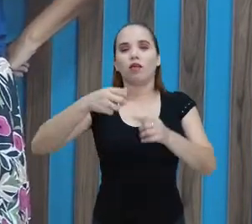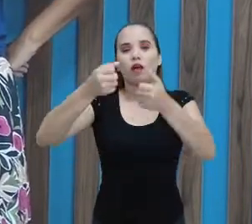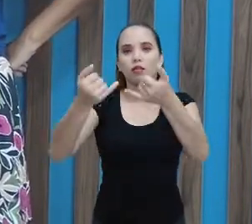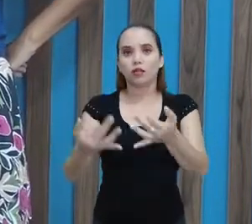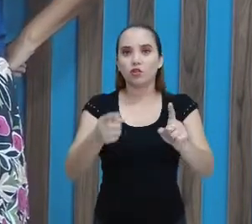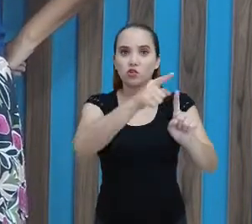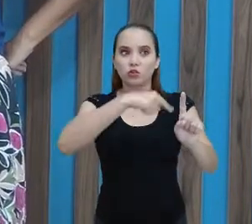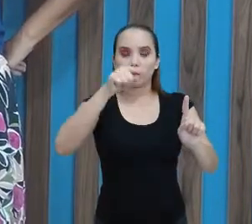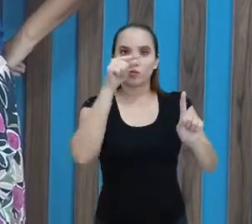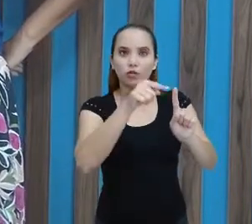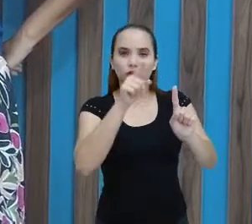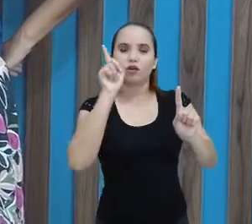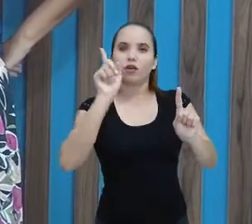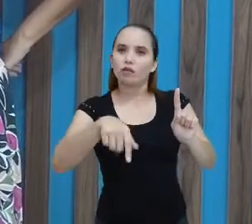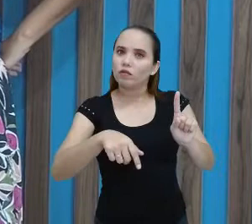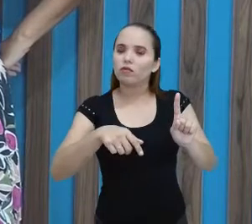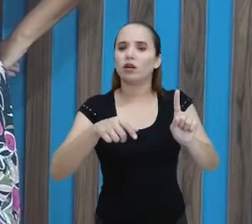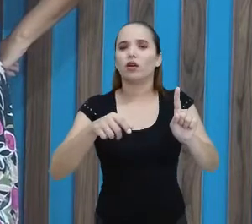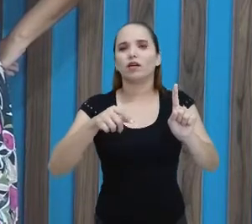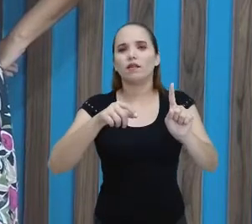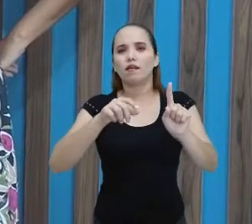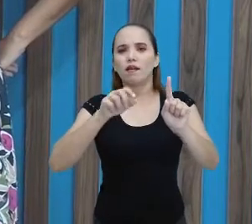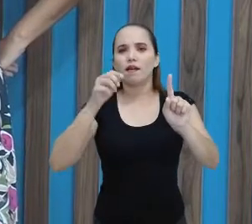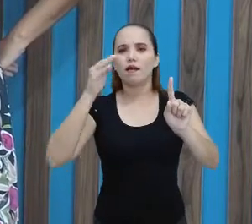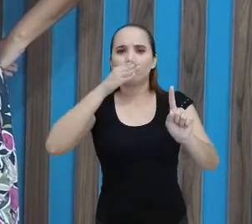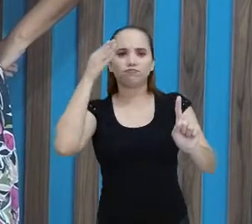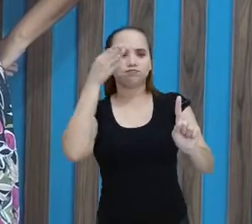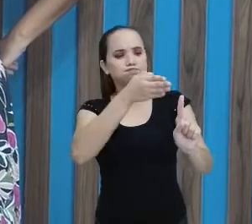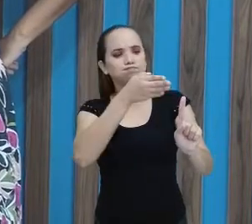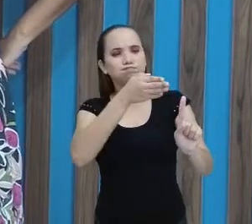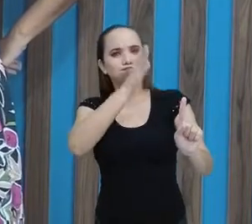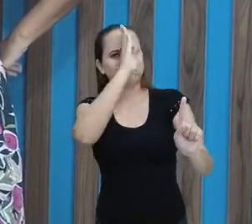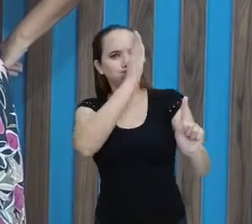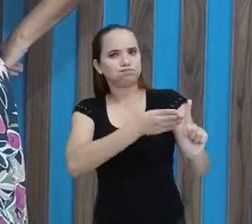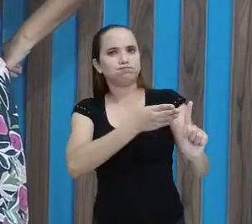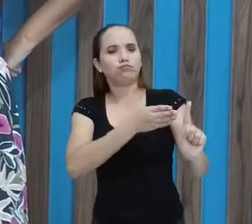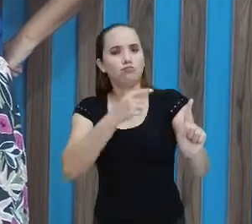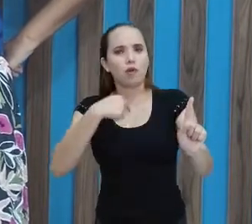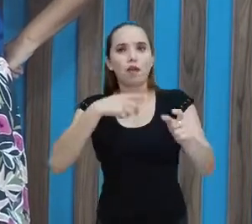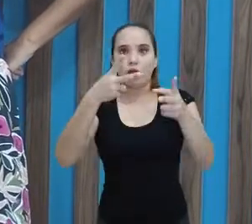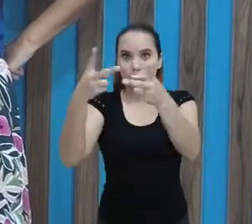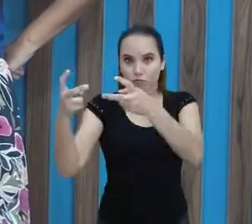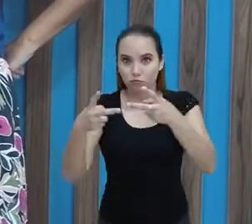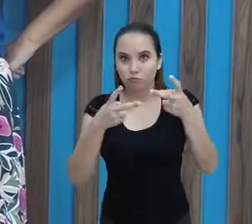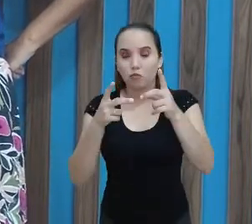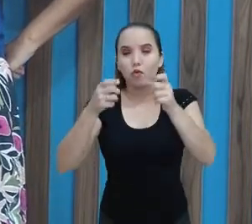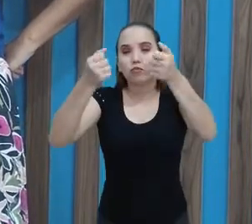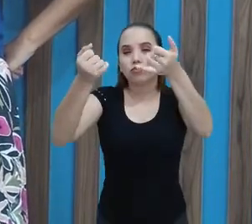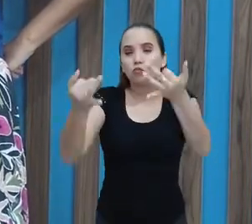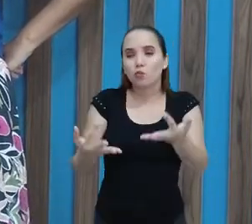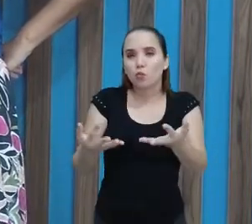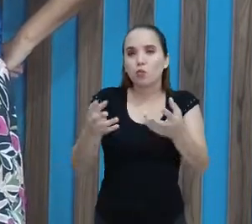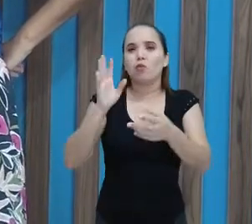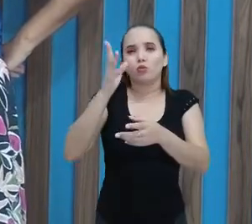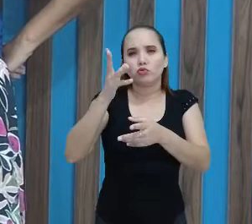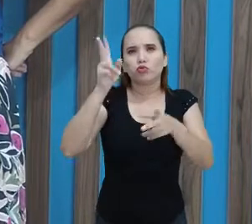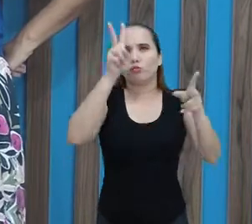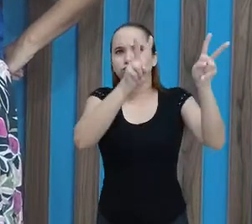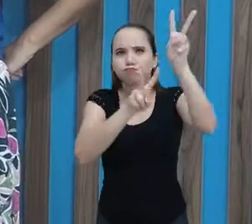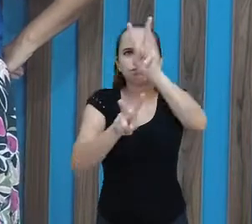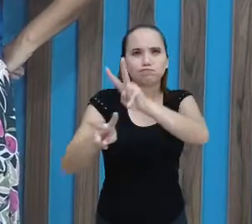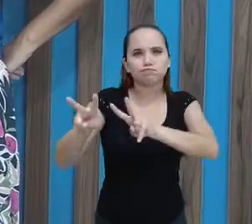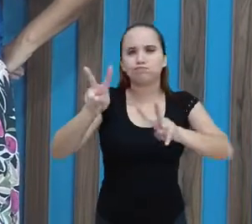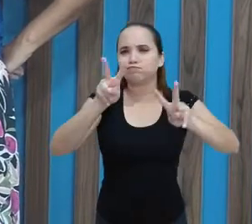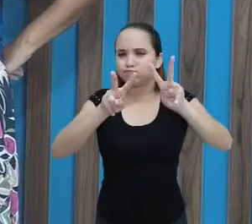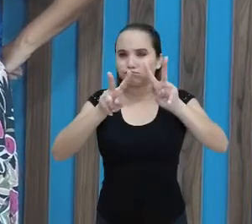da imagem, eu fiz uma descrição objetiva. Eu descrevi o que eu observei, né? E agora a